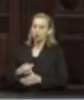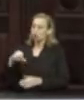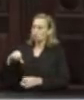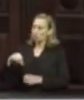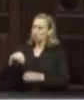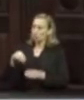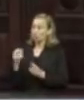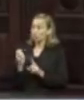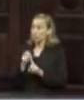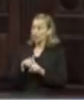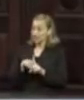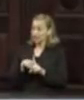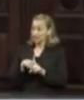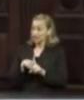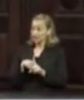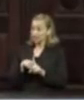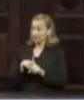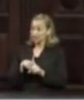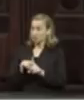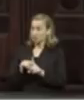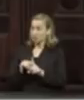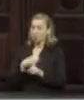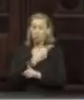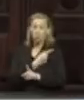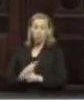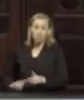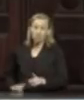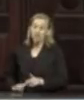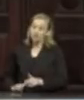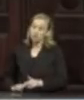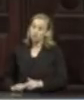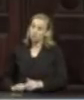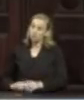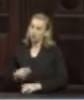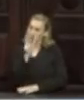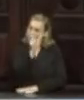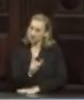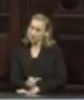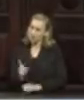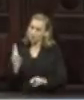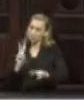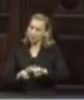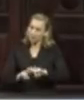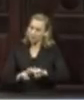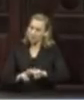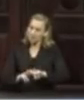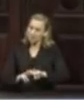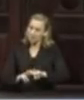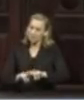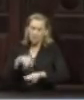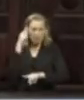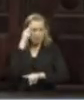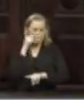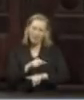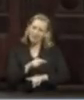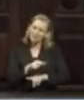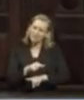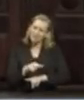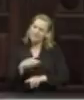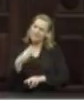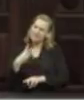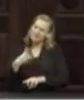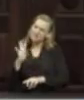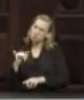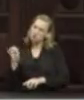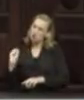enorme possibilidade do governador ser preso, inclusive, ele manda para cá 3 pedidos de empréstimos que